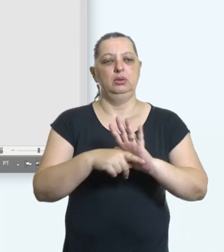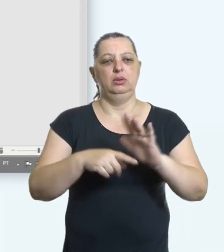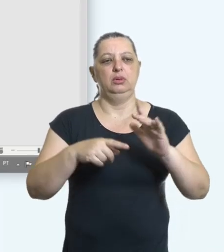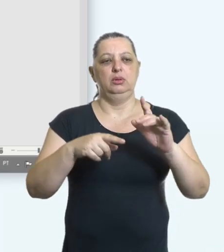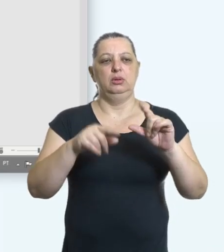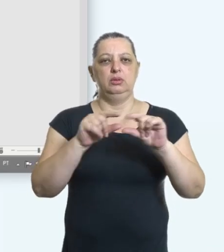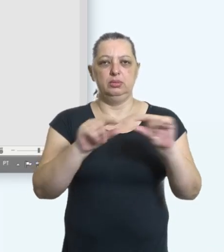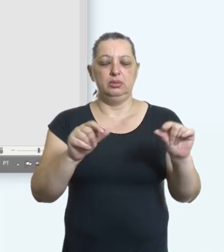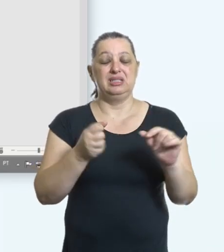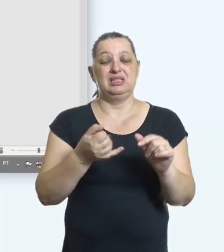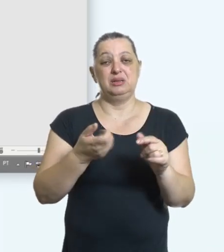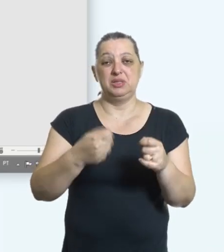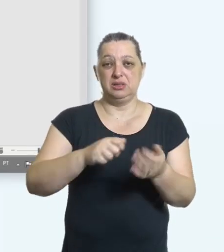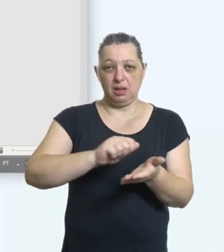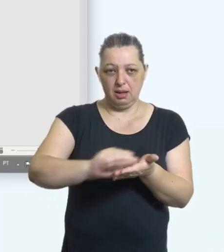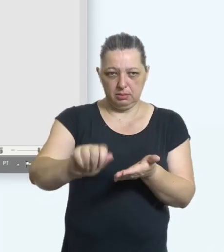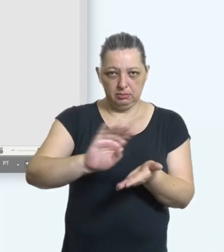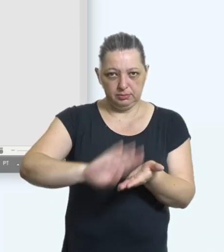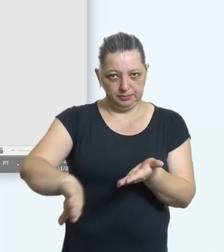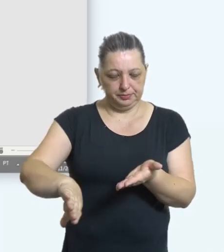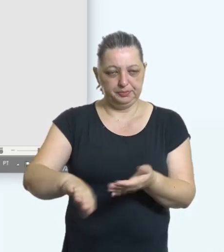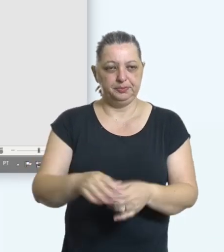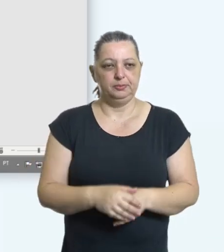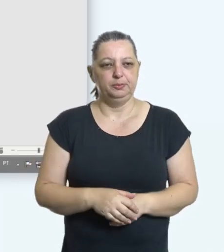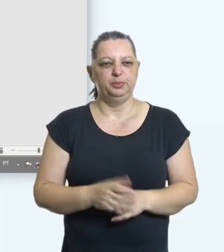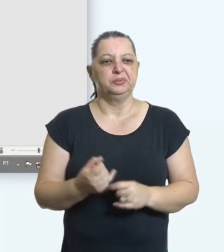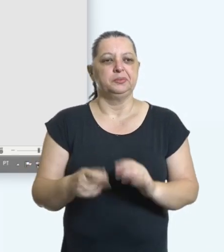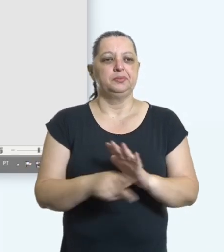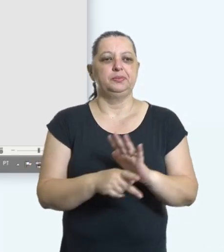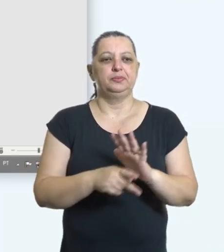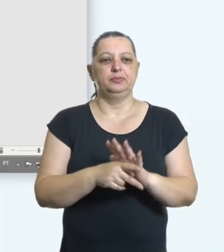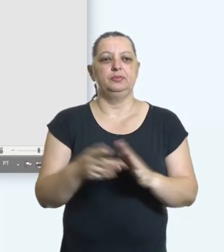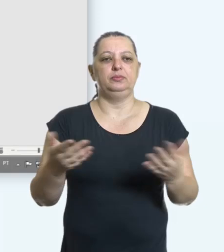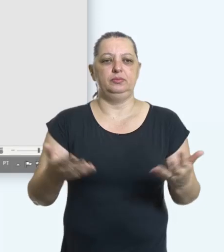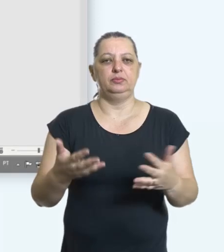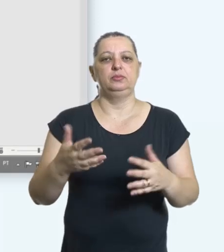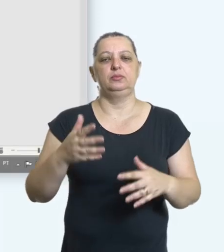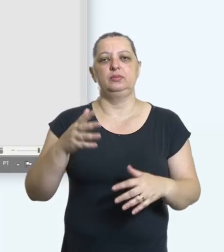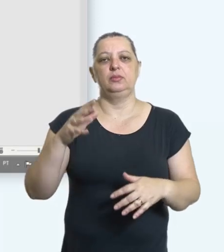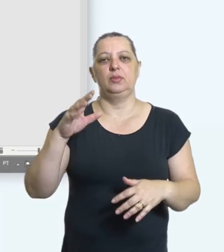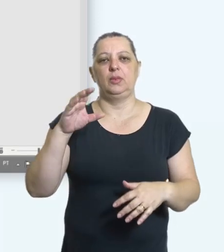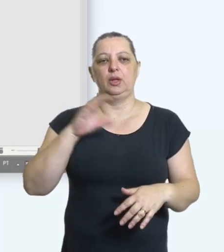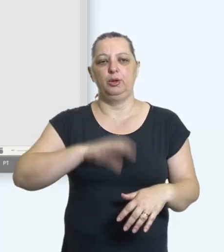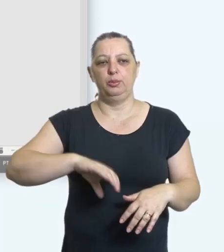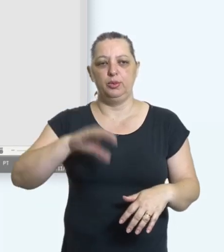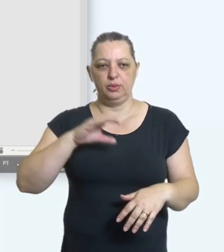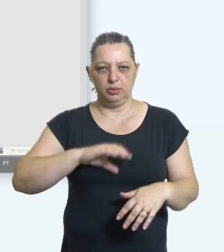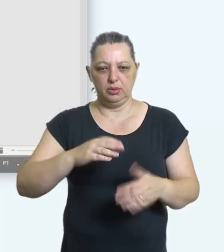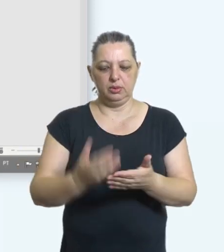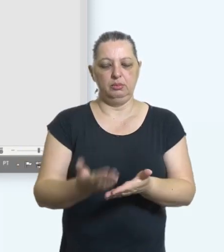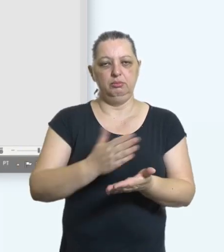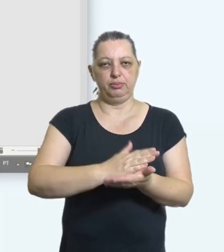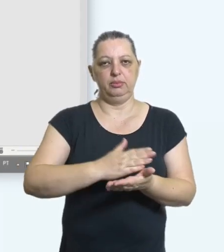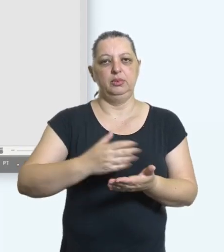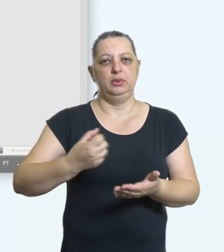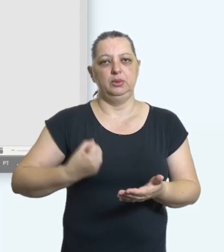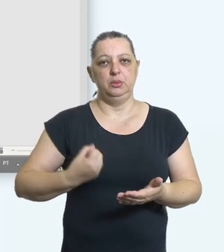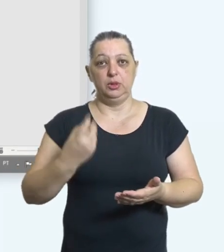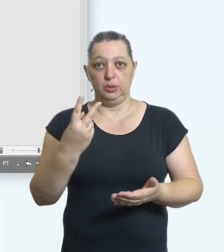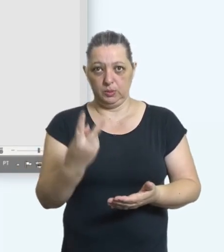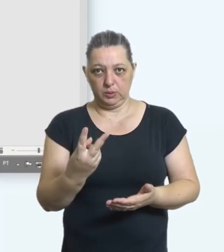vai eliminar. Aqui mudamos para a página 2. Página 2. Vamos apagar